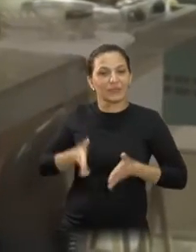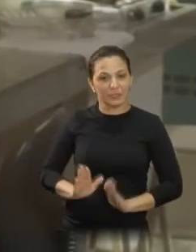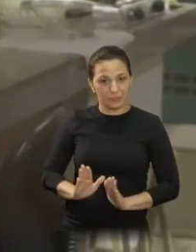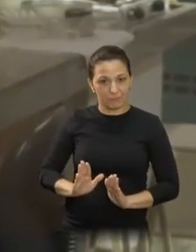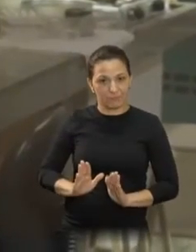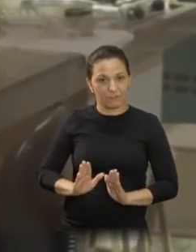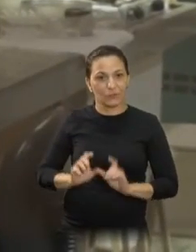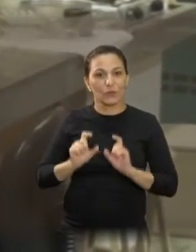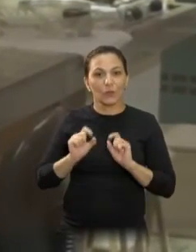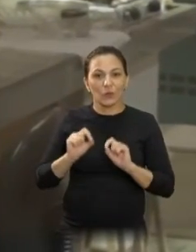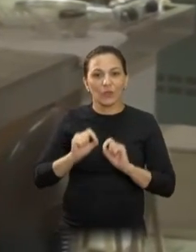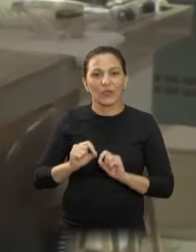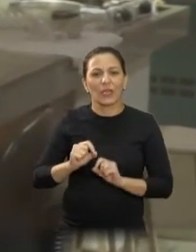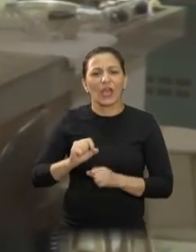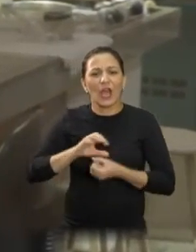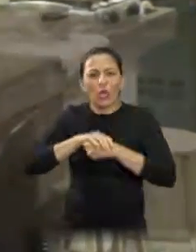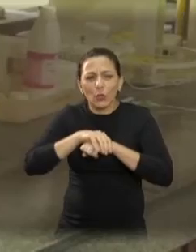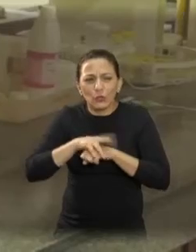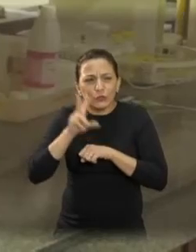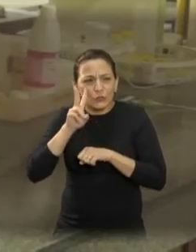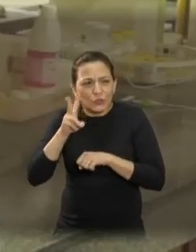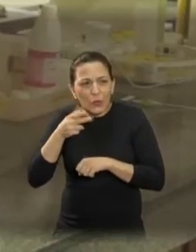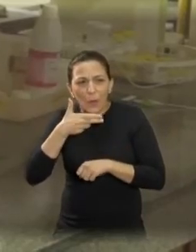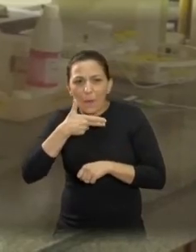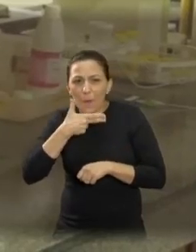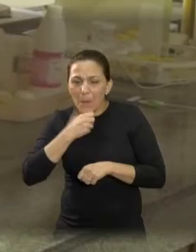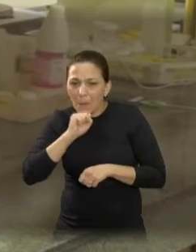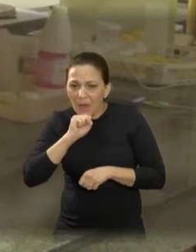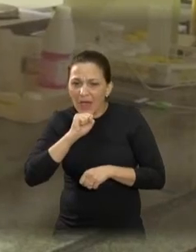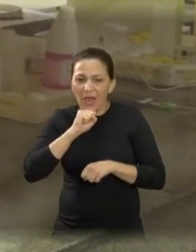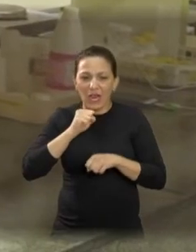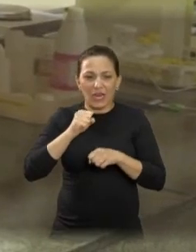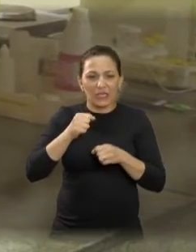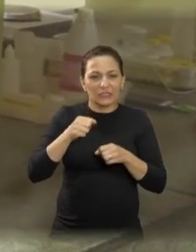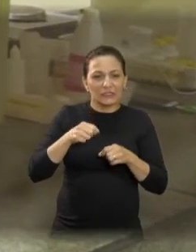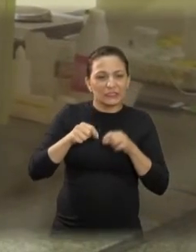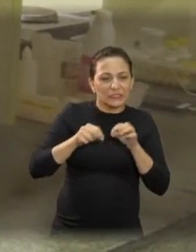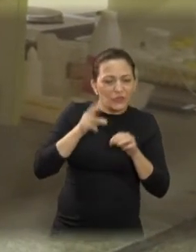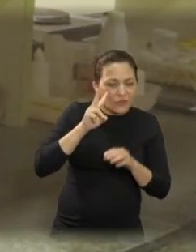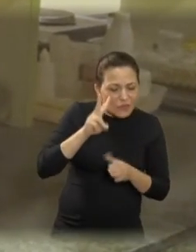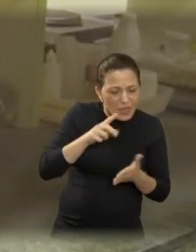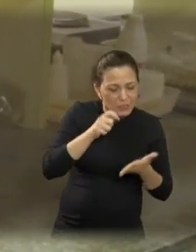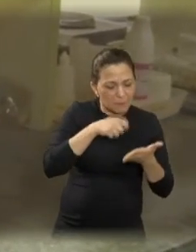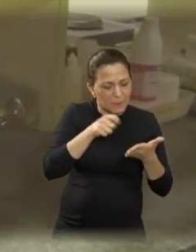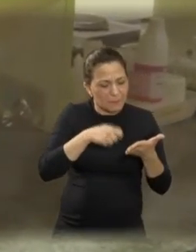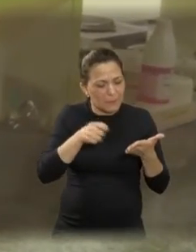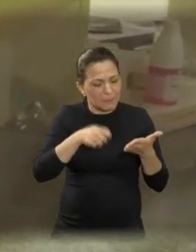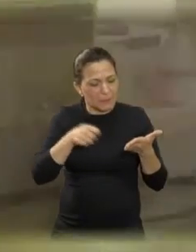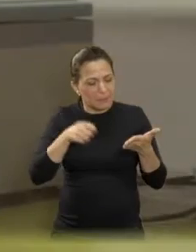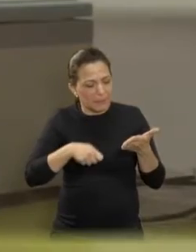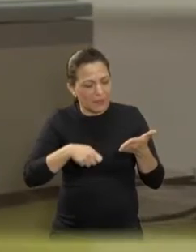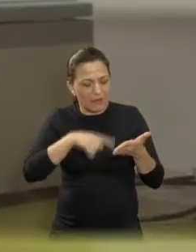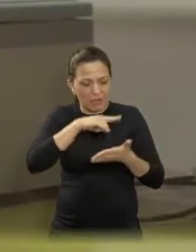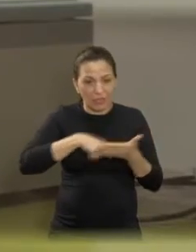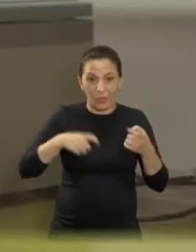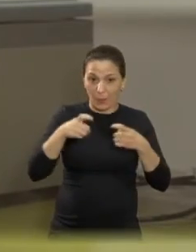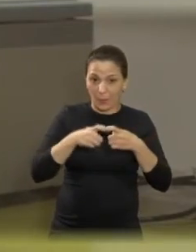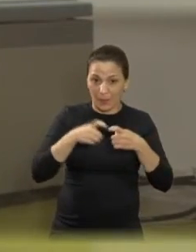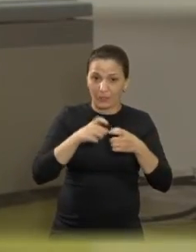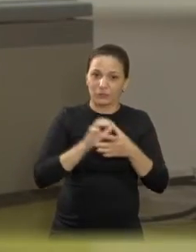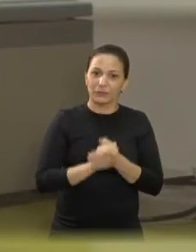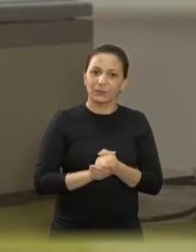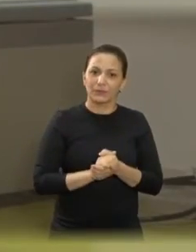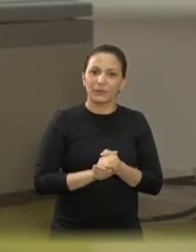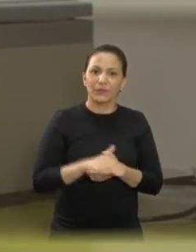que via o pai à noite na cozinha, passando no livro as receitas com os medicamentos controlados. Essa relação